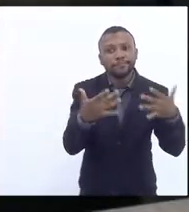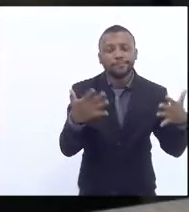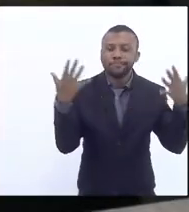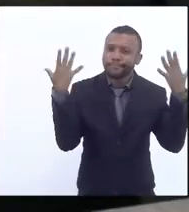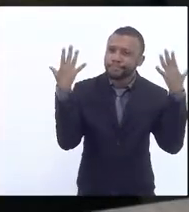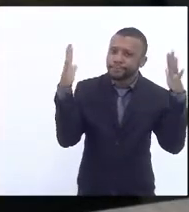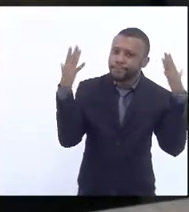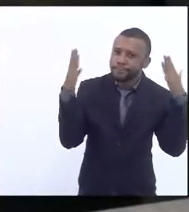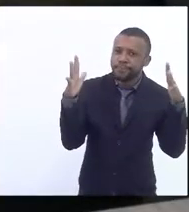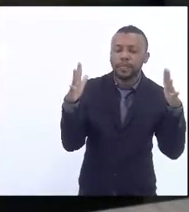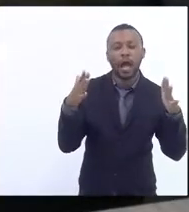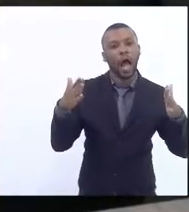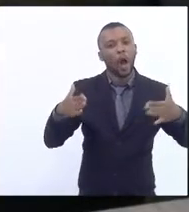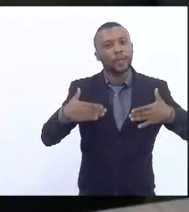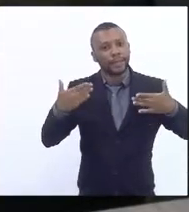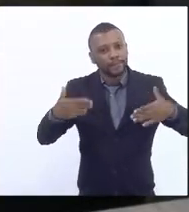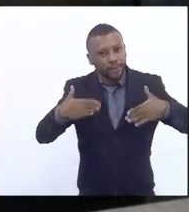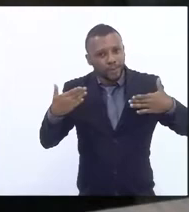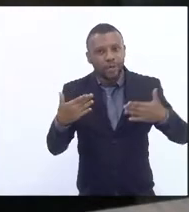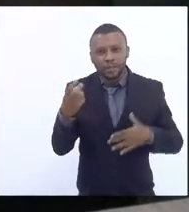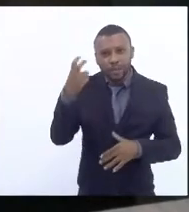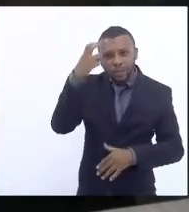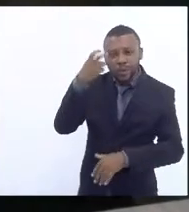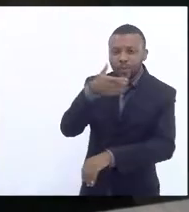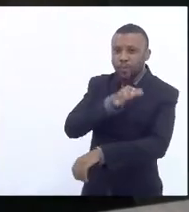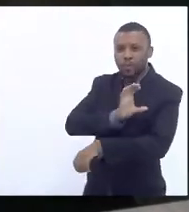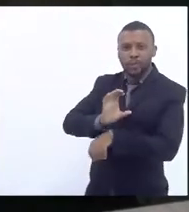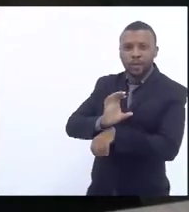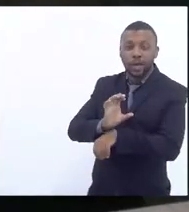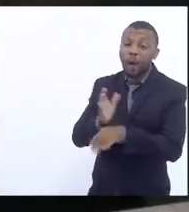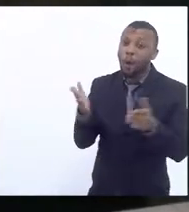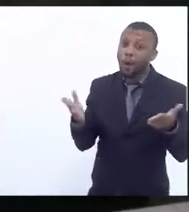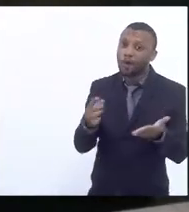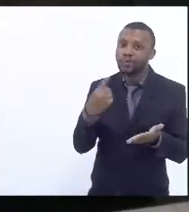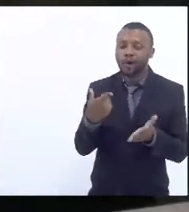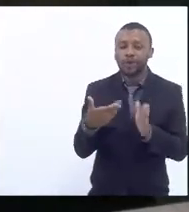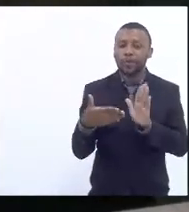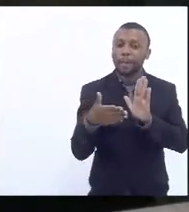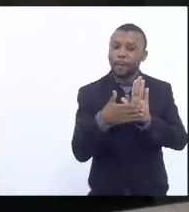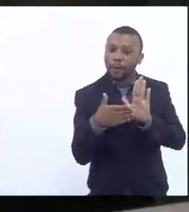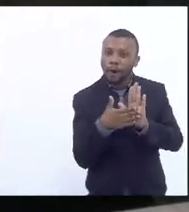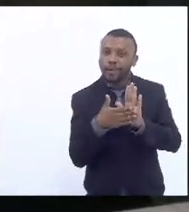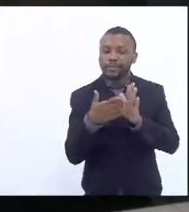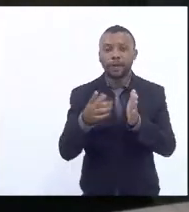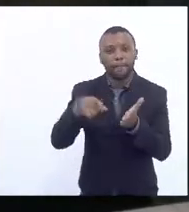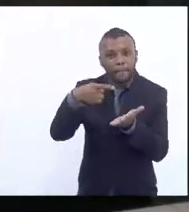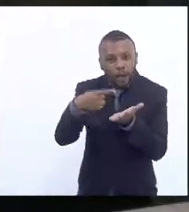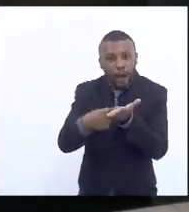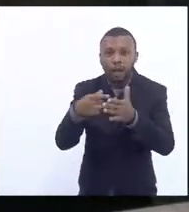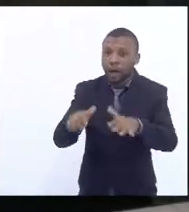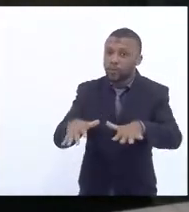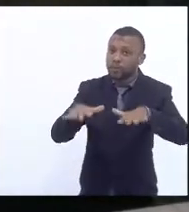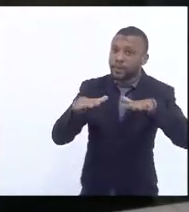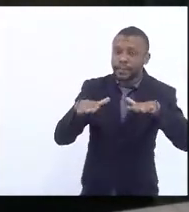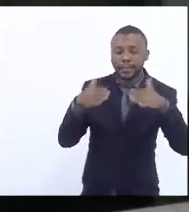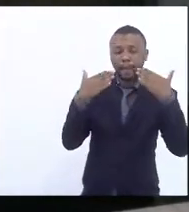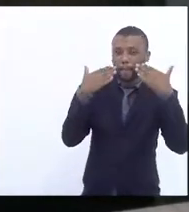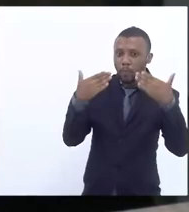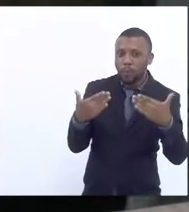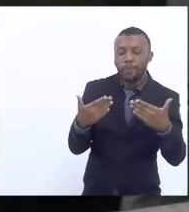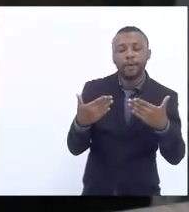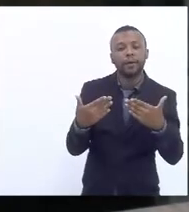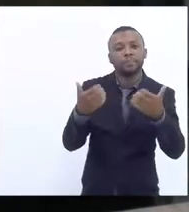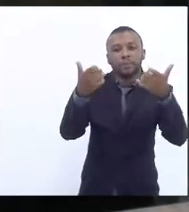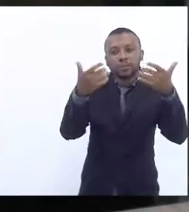muito especial aos animadores culturais, dizer que hoje o nosso requerimento para uma audiência pública para tratar especificamente desse